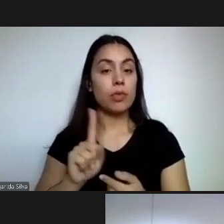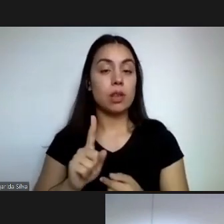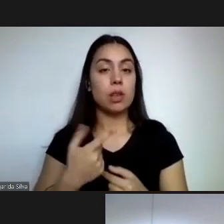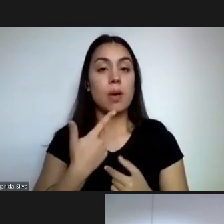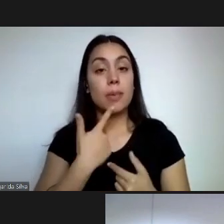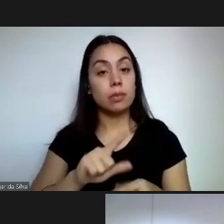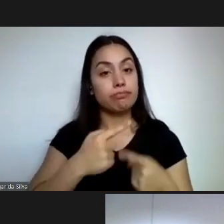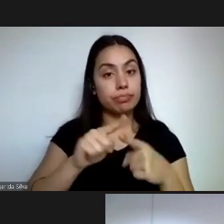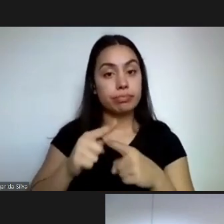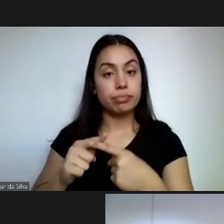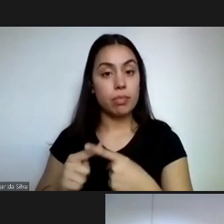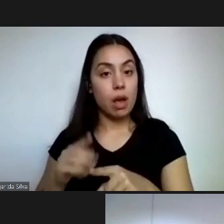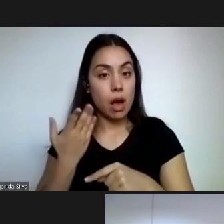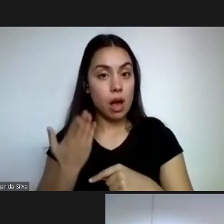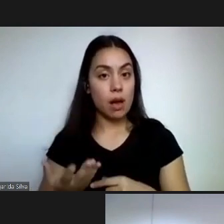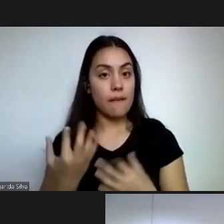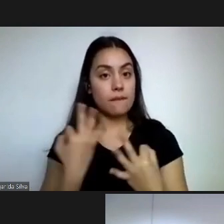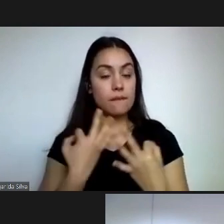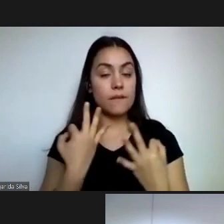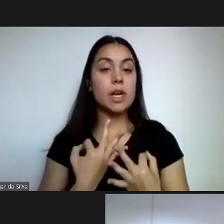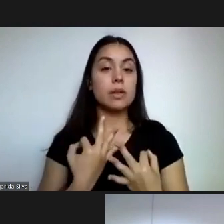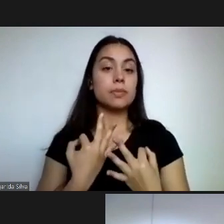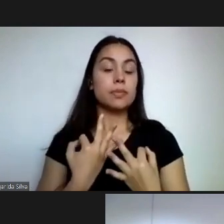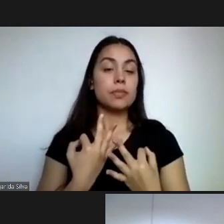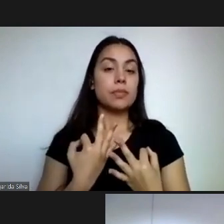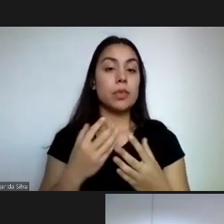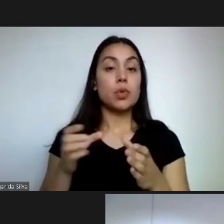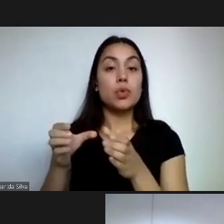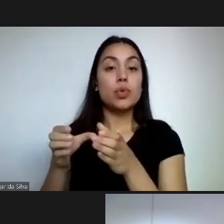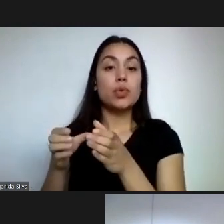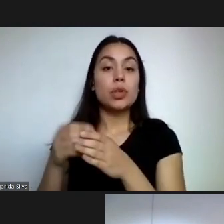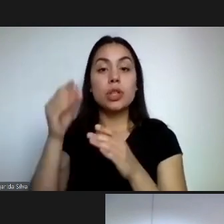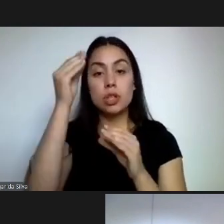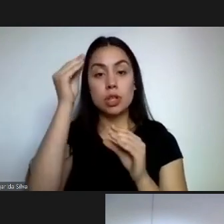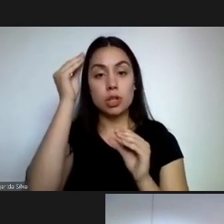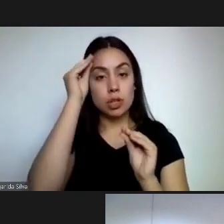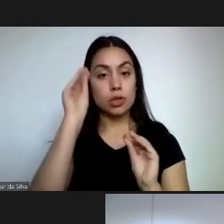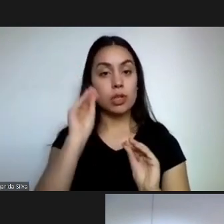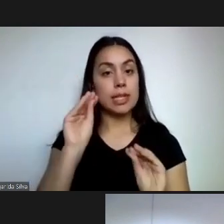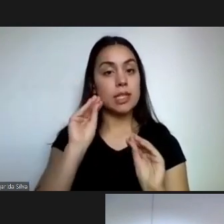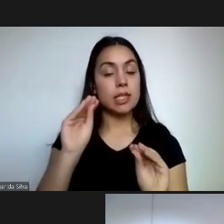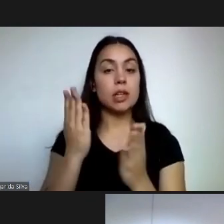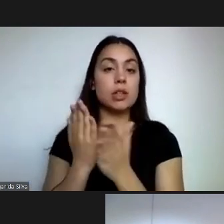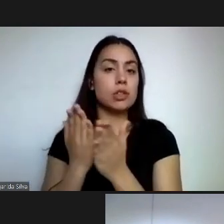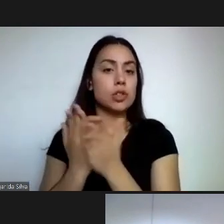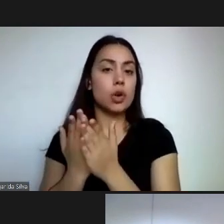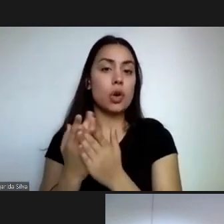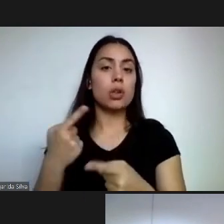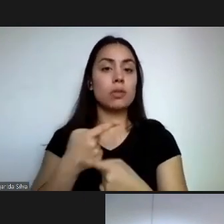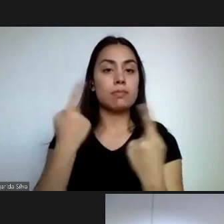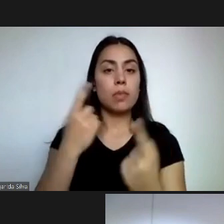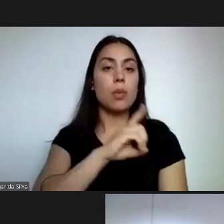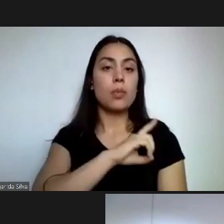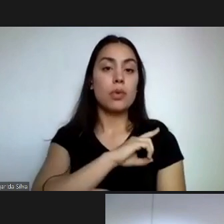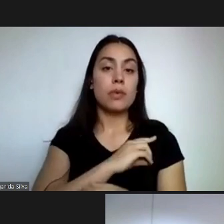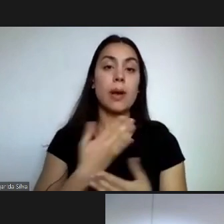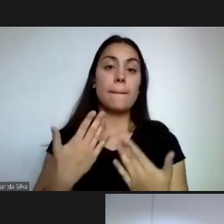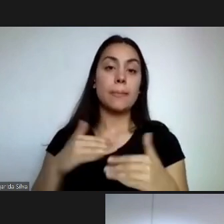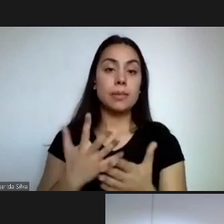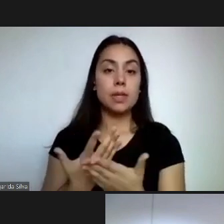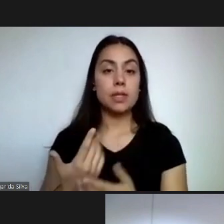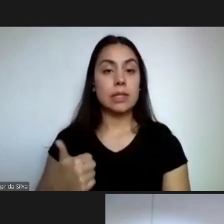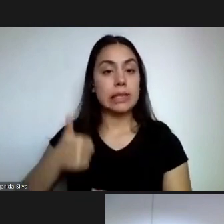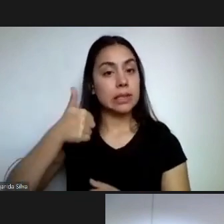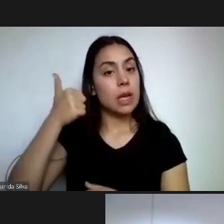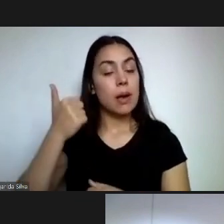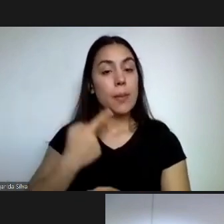efetivamente na população escolar do nosso sistema de ensino público e privado, né? Mas sobretudo no sistema público. Portanto, independentemente